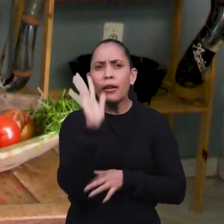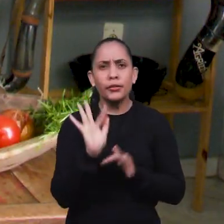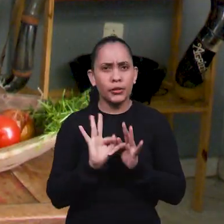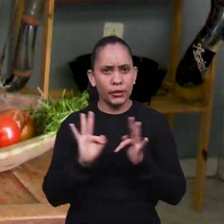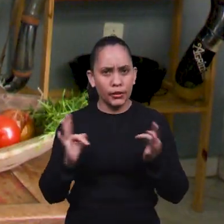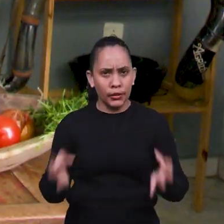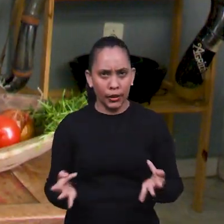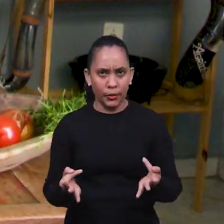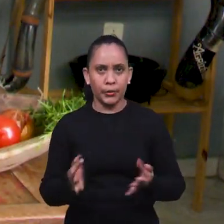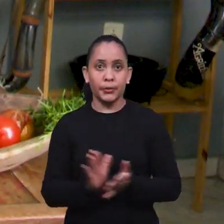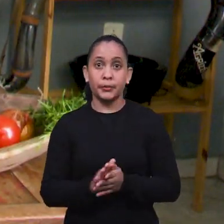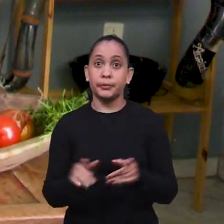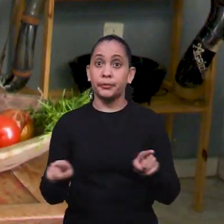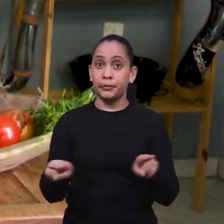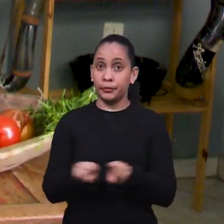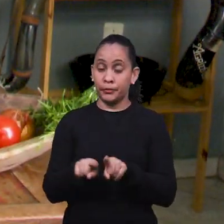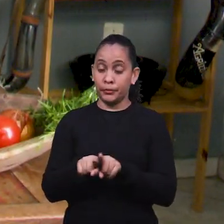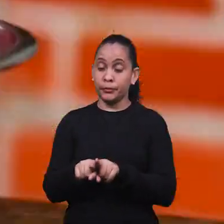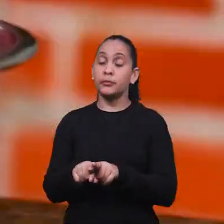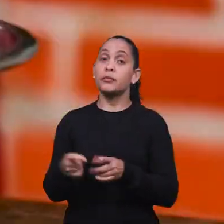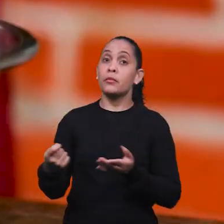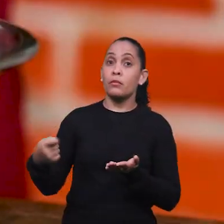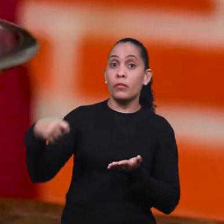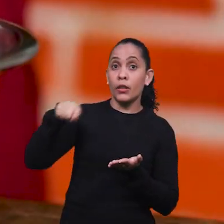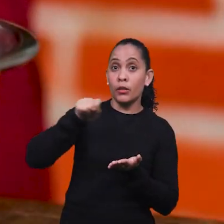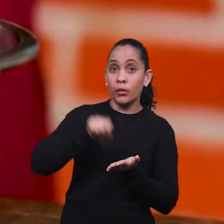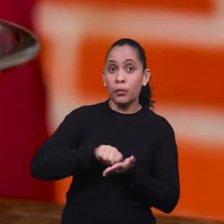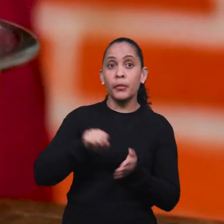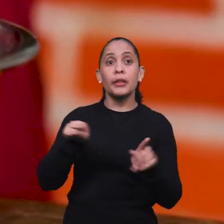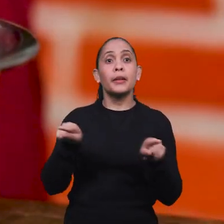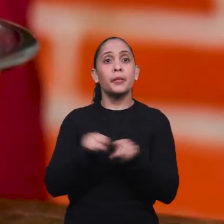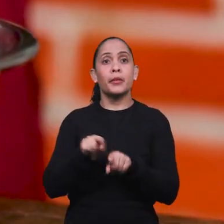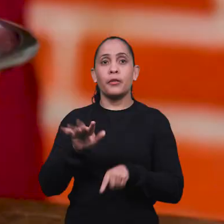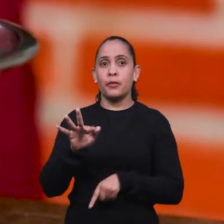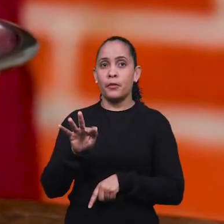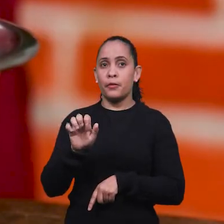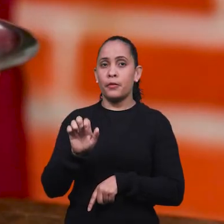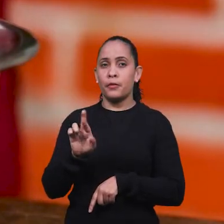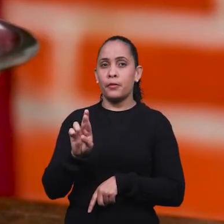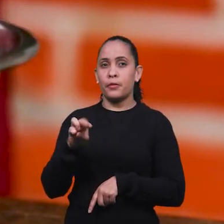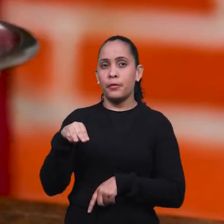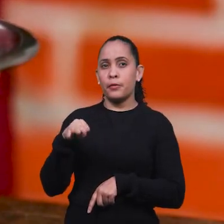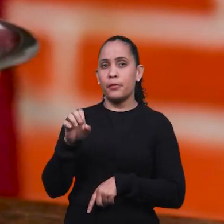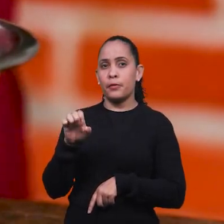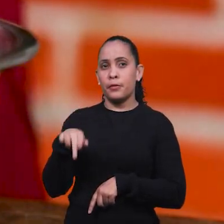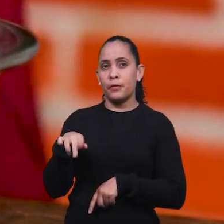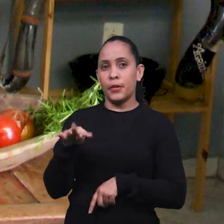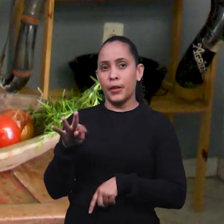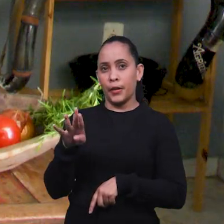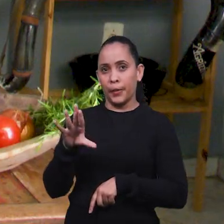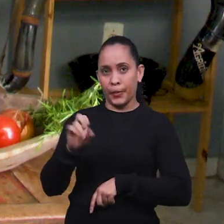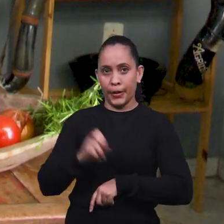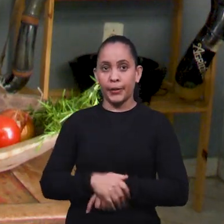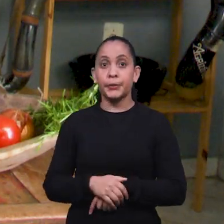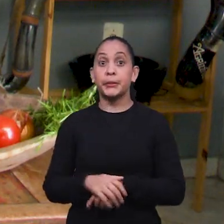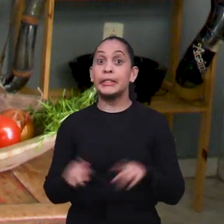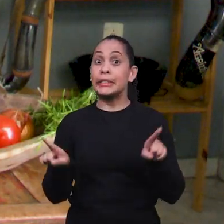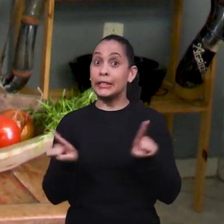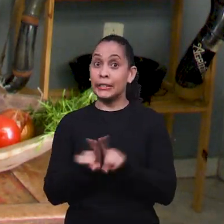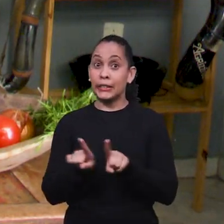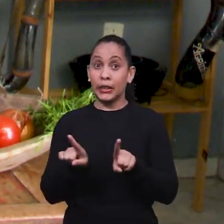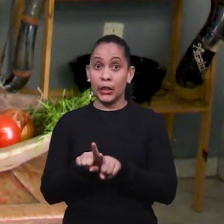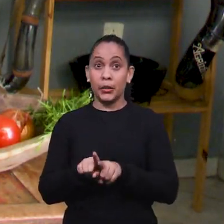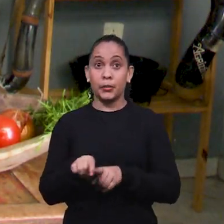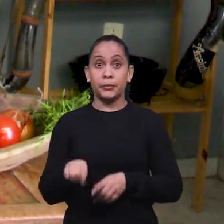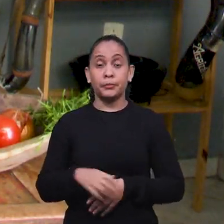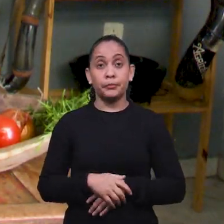simples. Aqui, uma colher de sopa de fermento para pão. Vamos misturar tudo aqui.